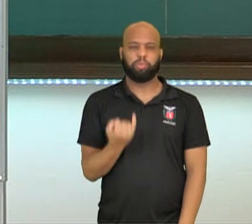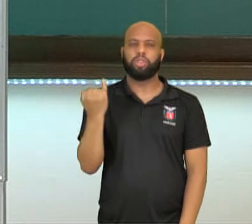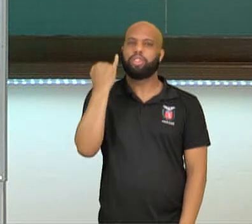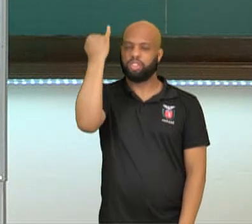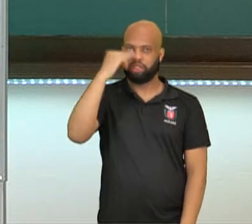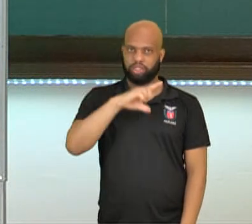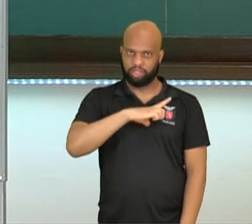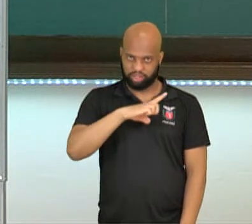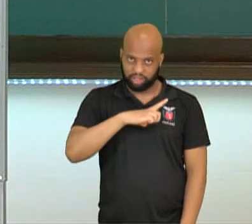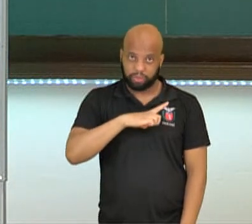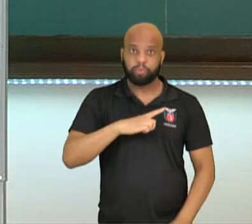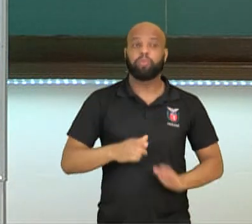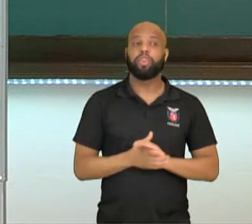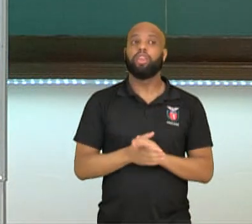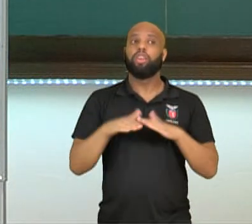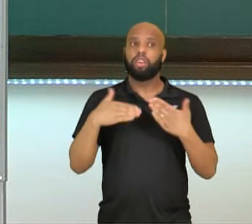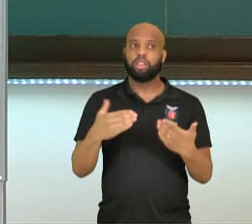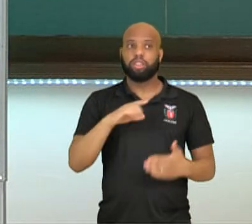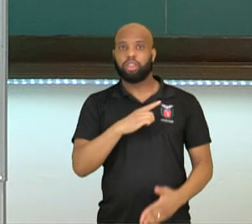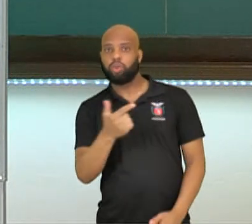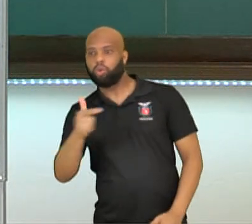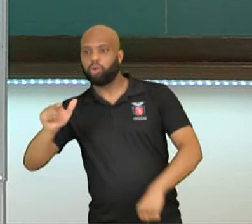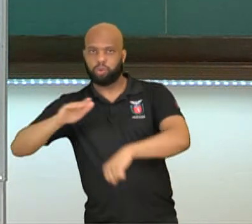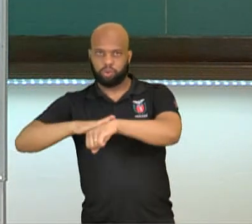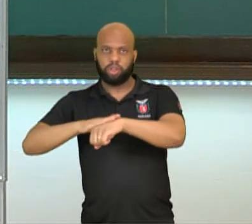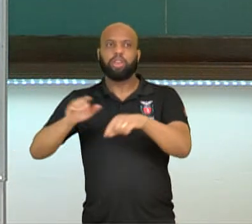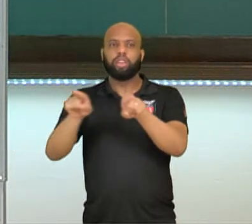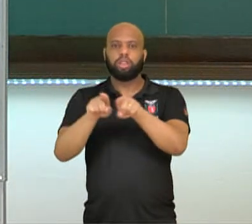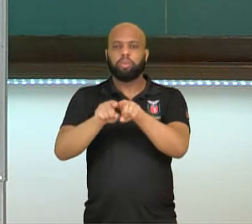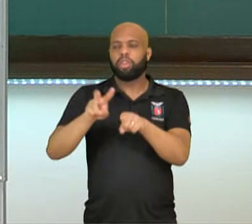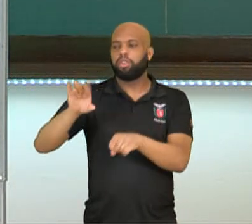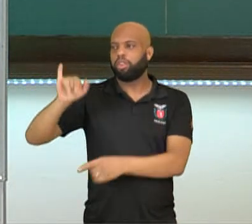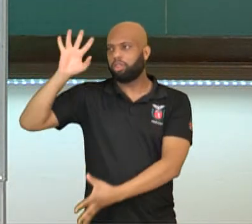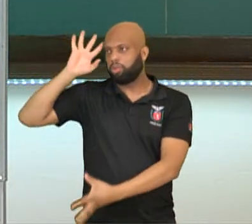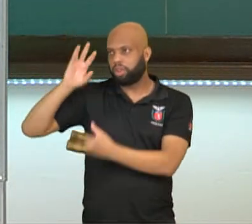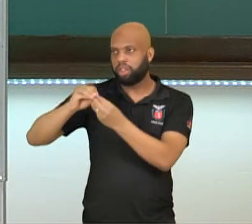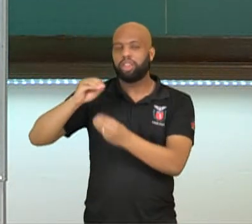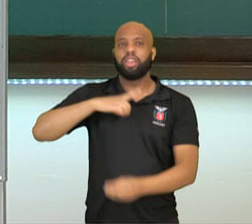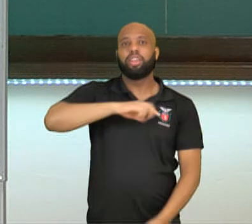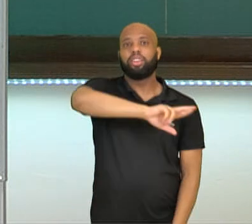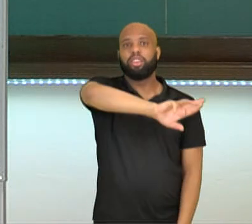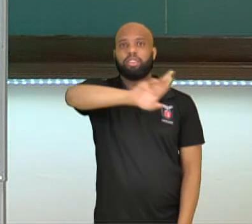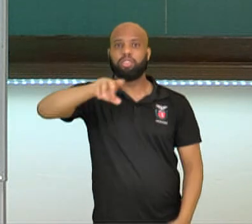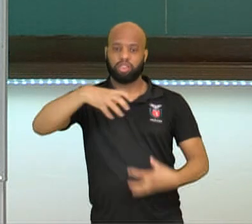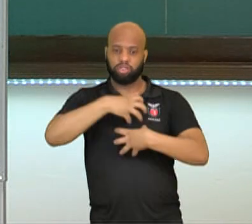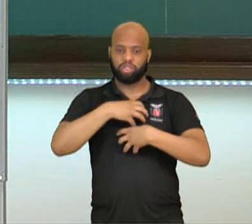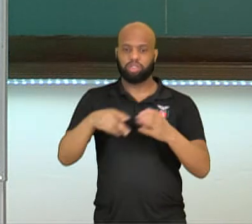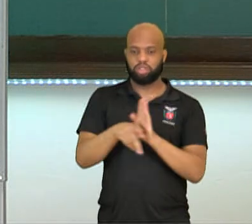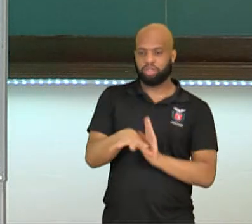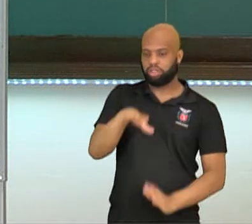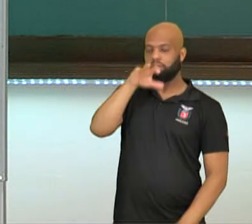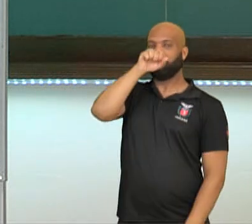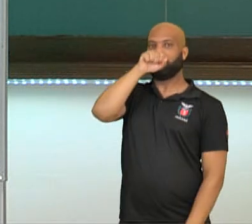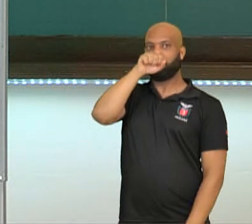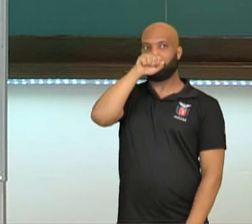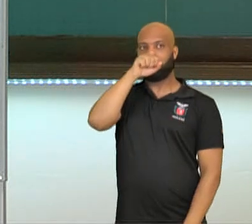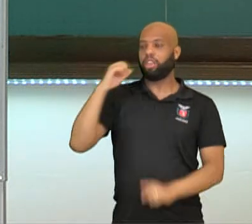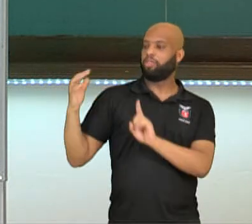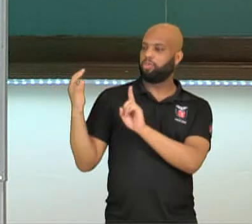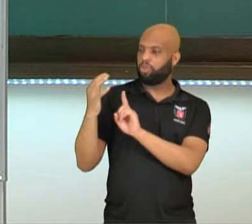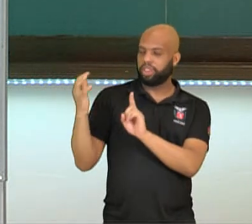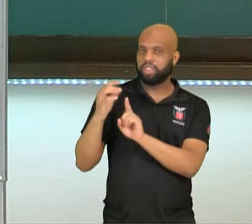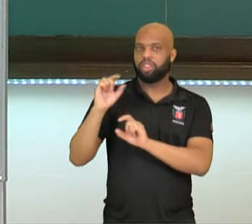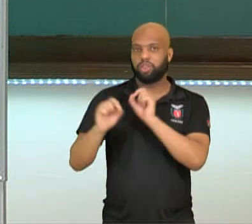a vida, né, para nós vivermos, e em outro momento nós temos que compreender as diversas formas de respirar que influenciam